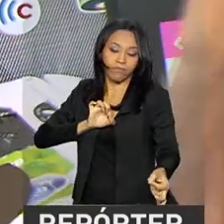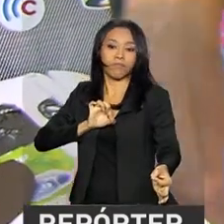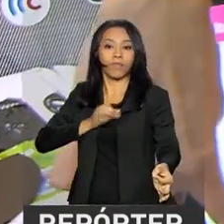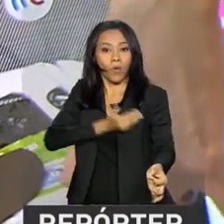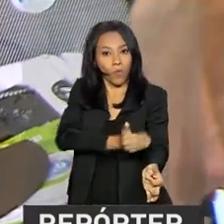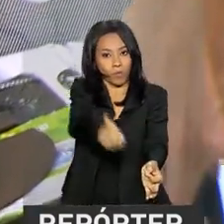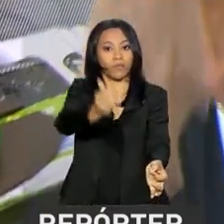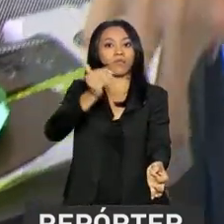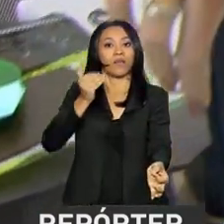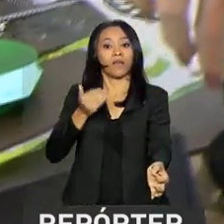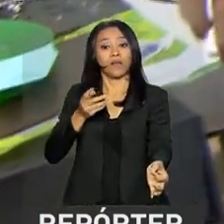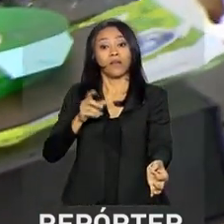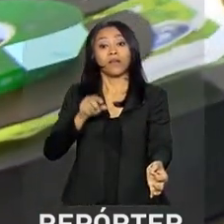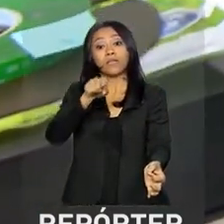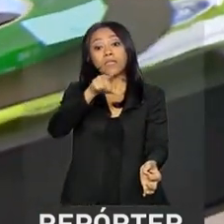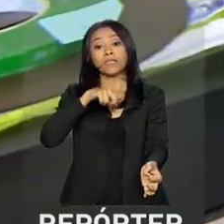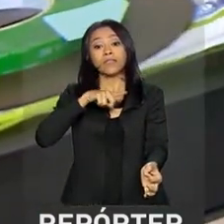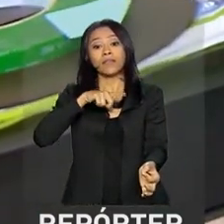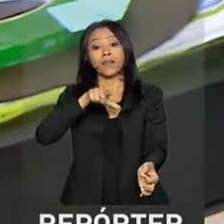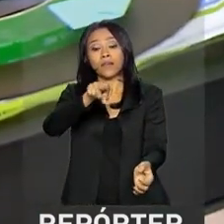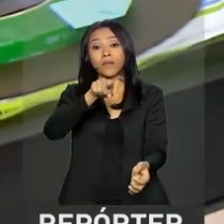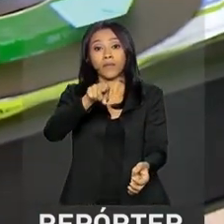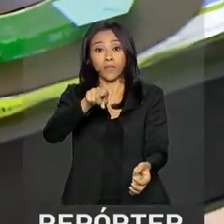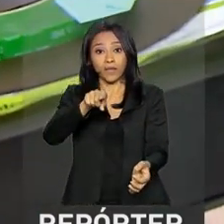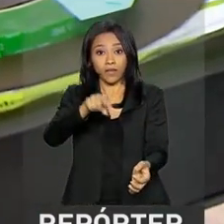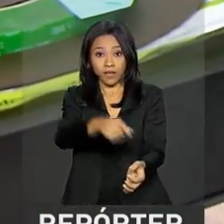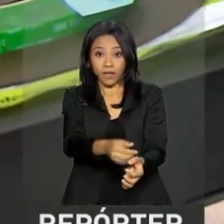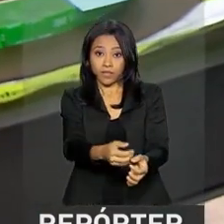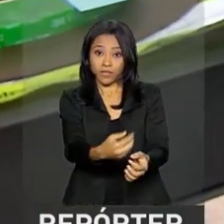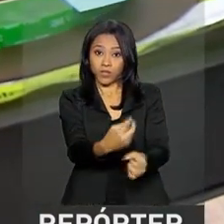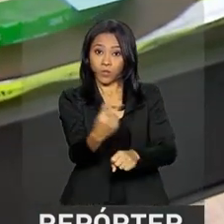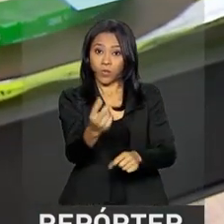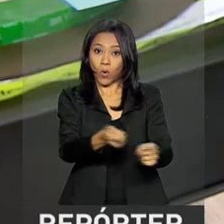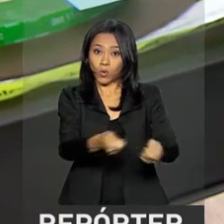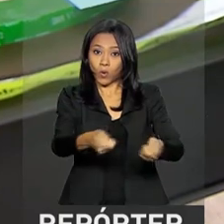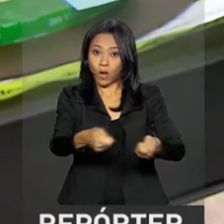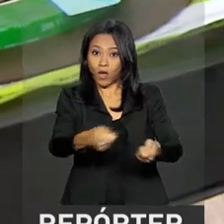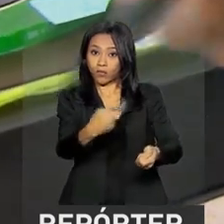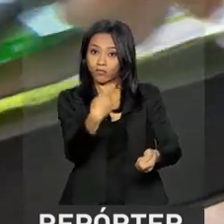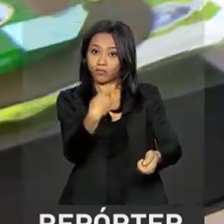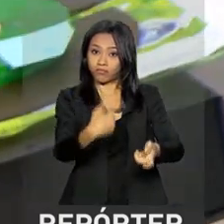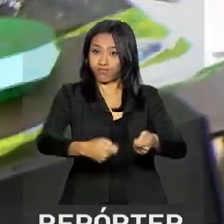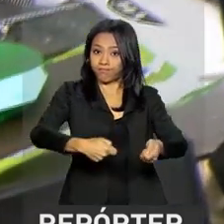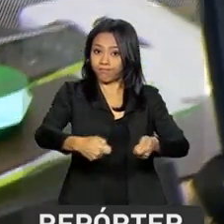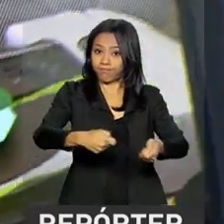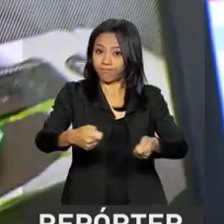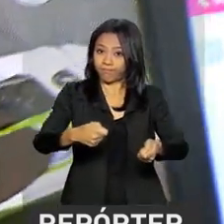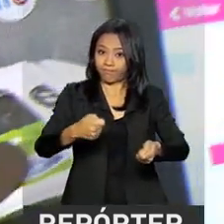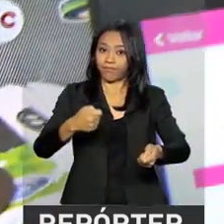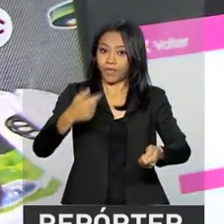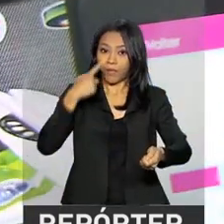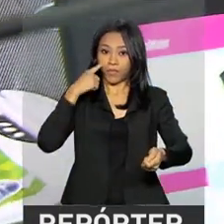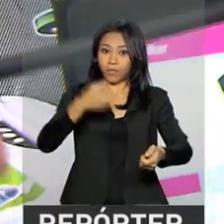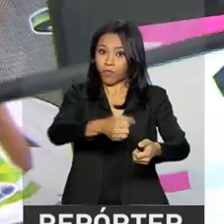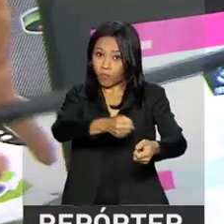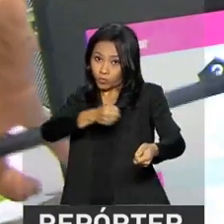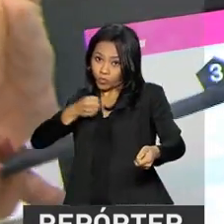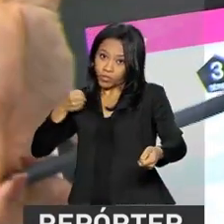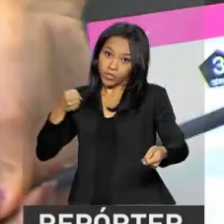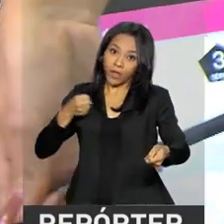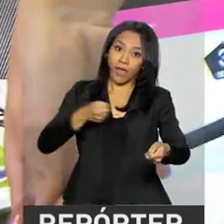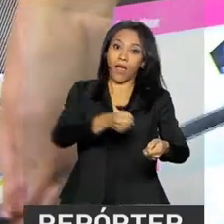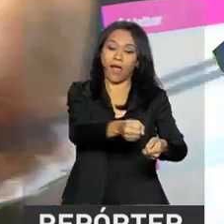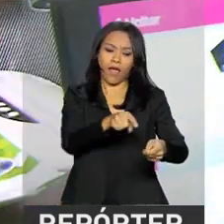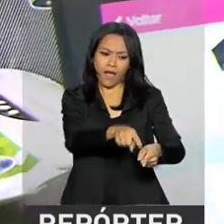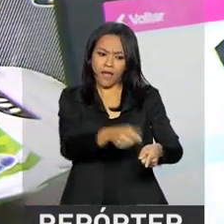iniciar você tem ali a carga sendo monitorada em tempo real então vou começar aqui é puxar o elástico ele